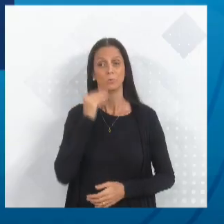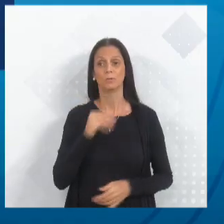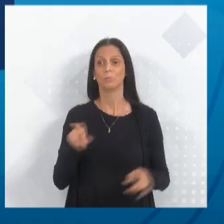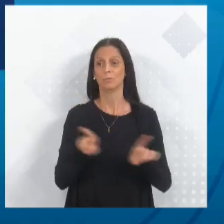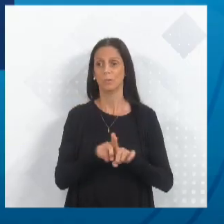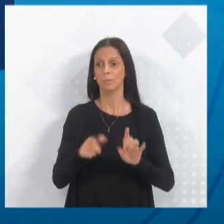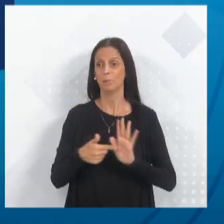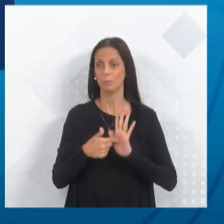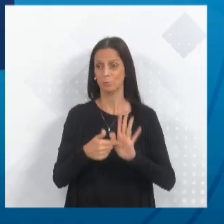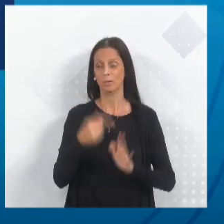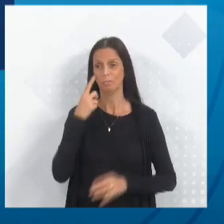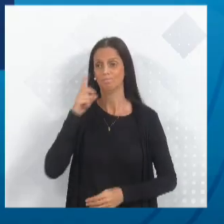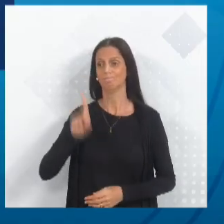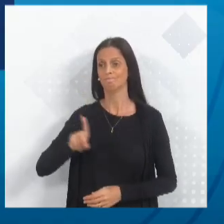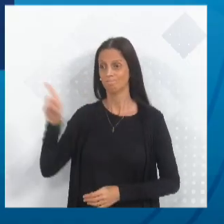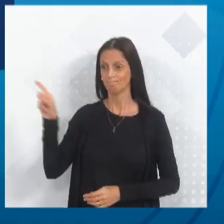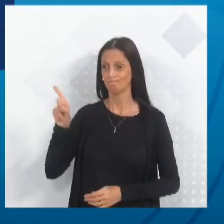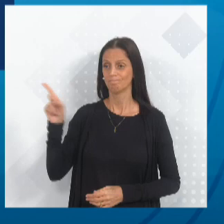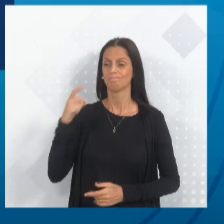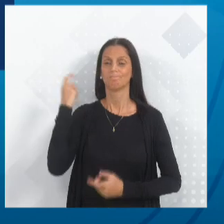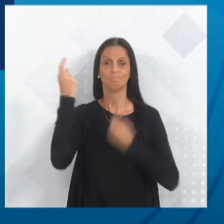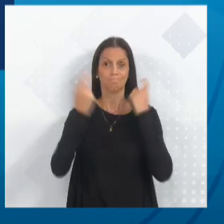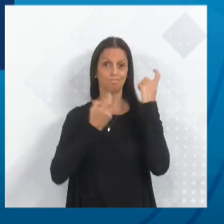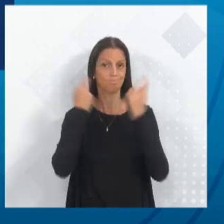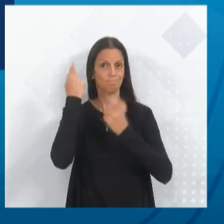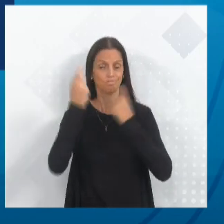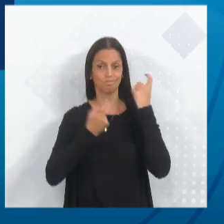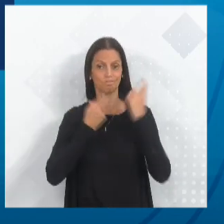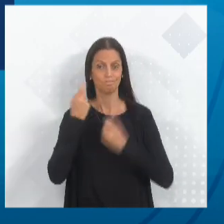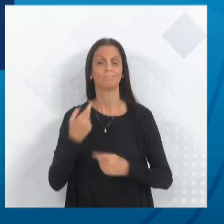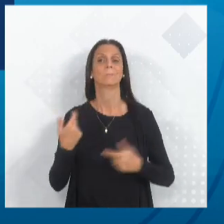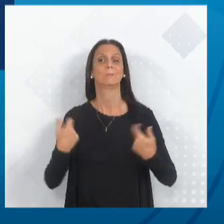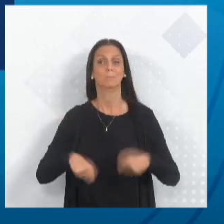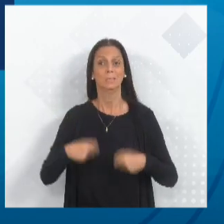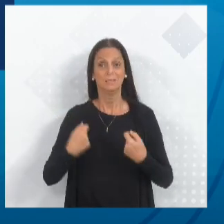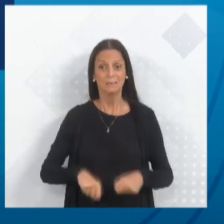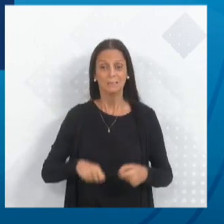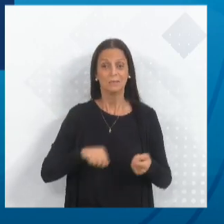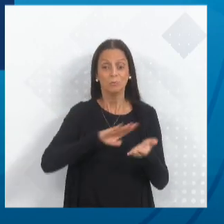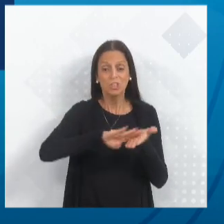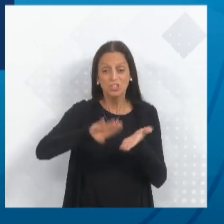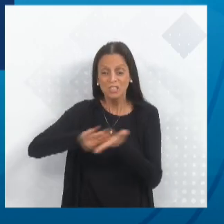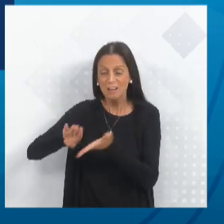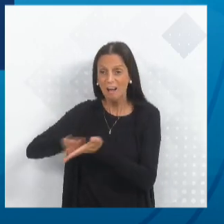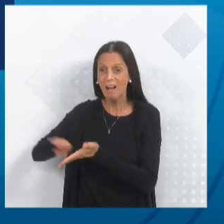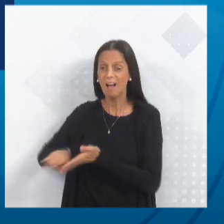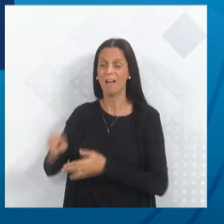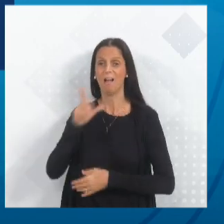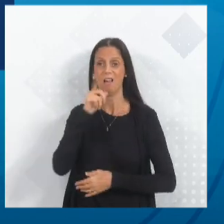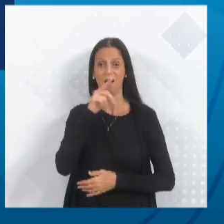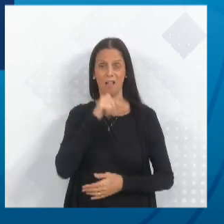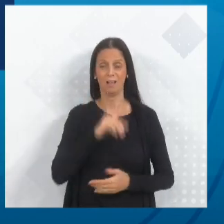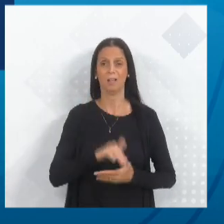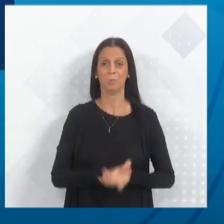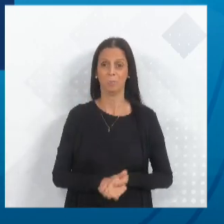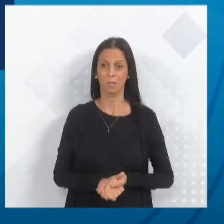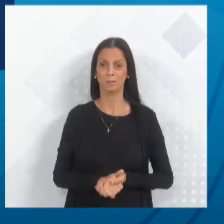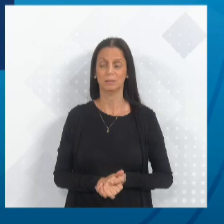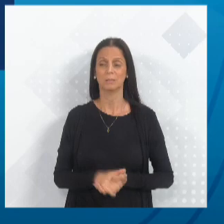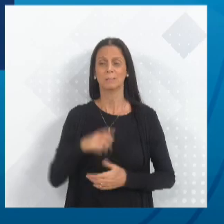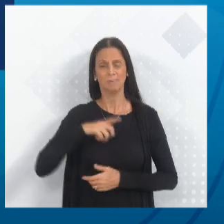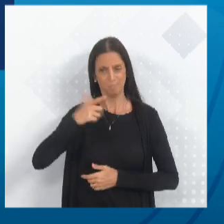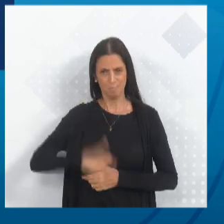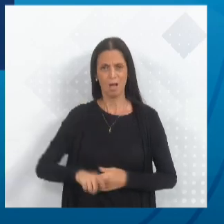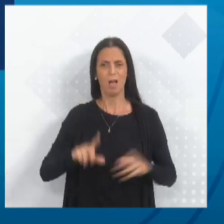Tribuna a a preocupação eliminar áreas acumuladas de água eu creio que nós temos mais fotos Ali